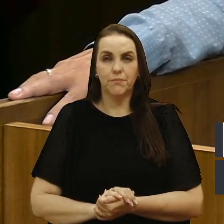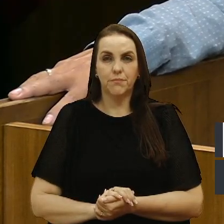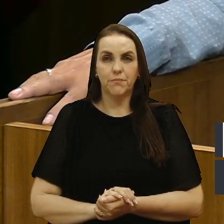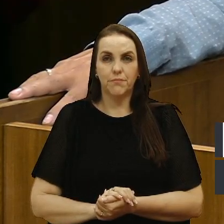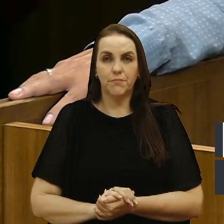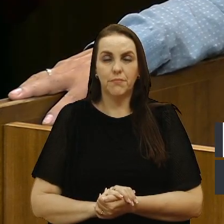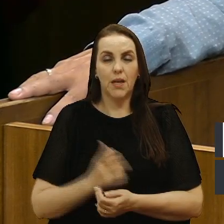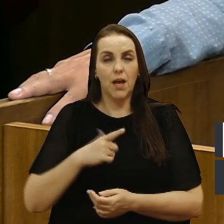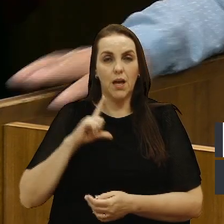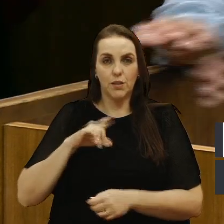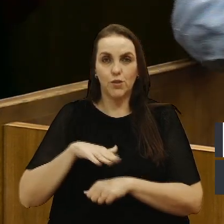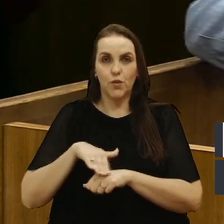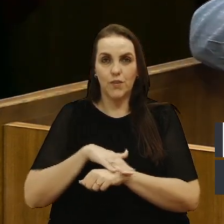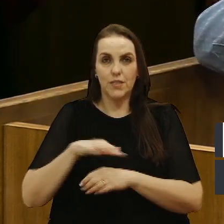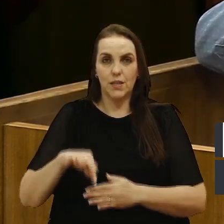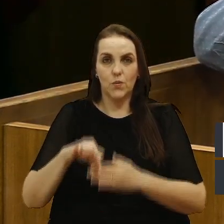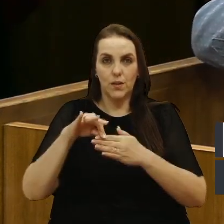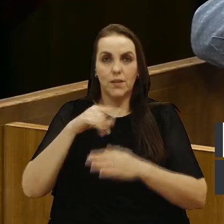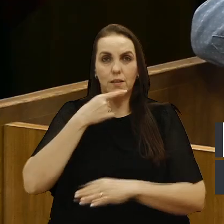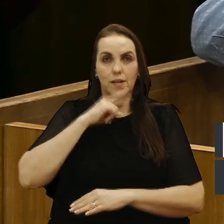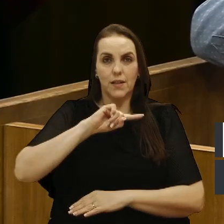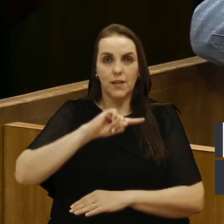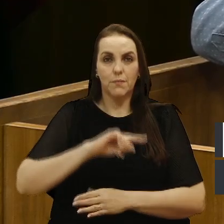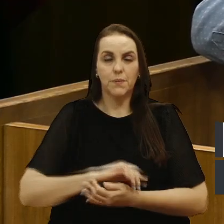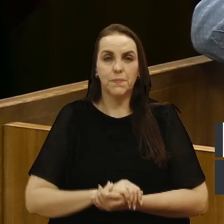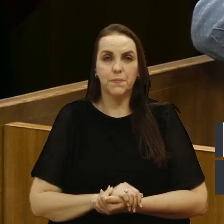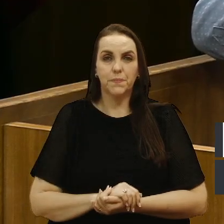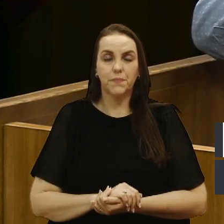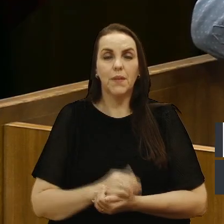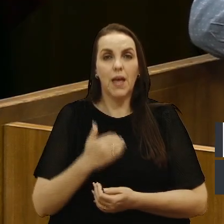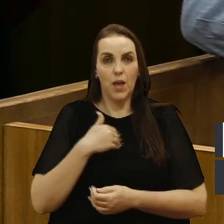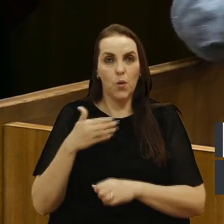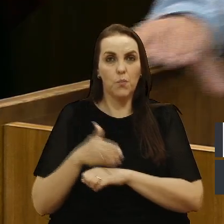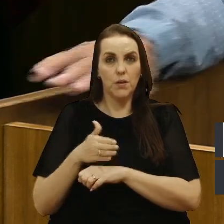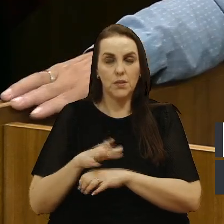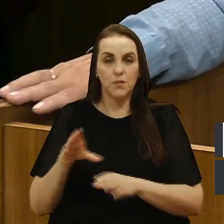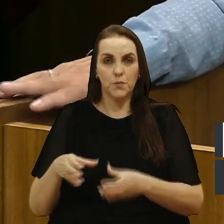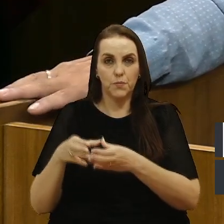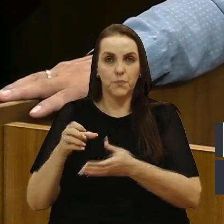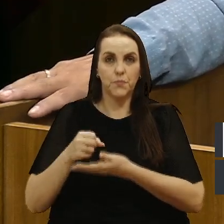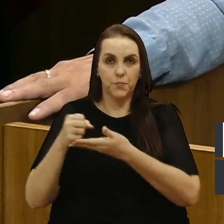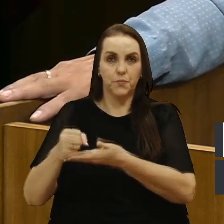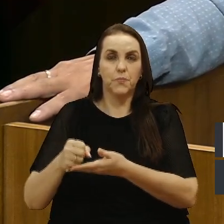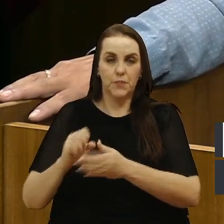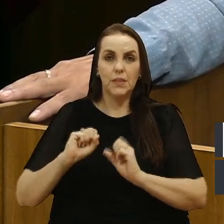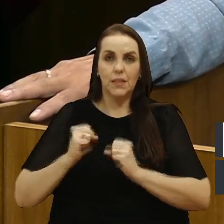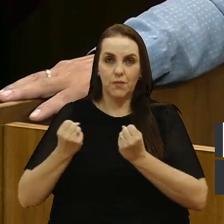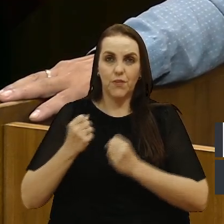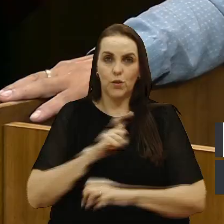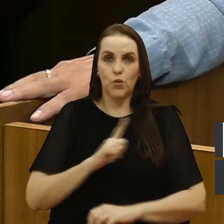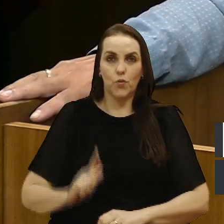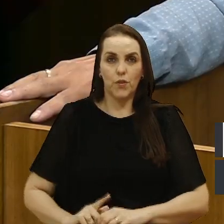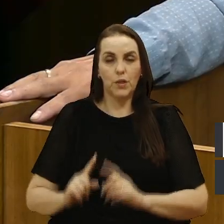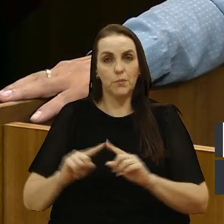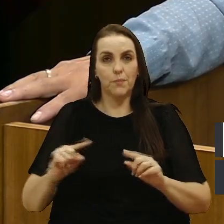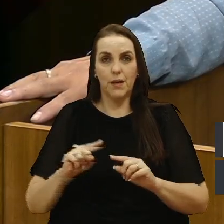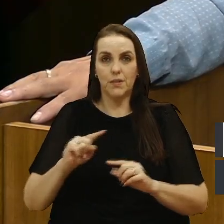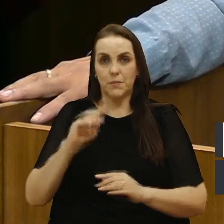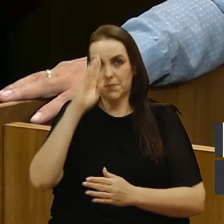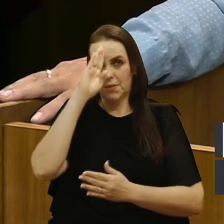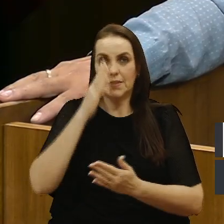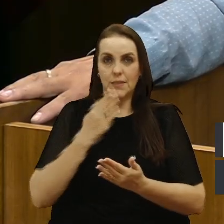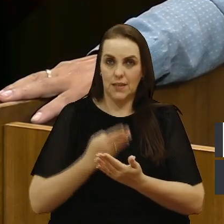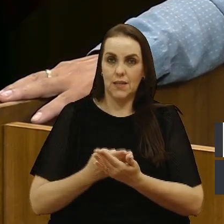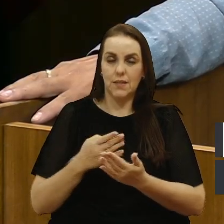líder do governo, Caleb, faço parte da base de um governo, defendo esse governo, mas minhas convicções,